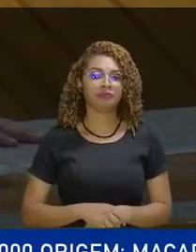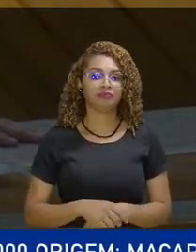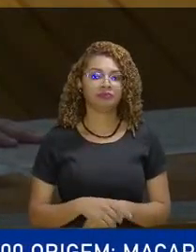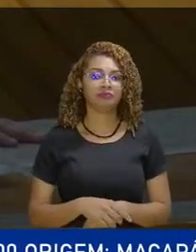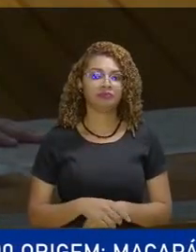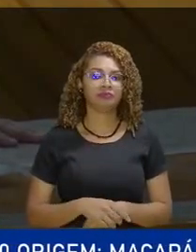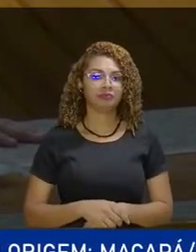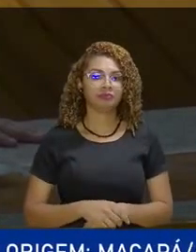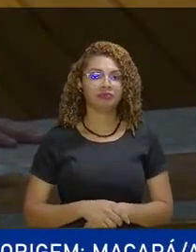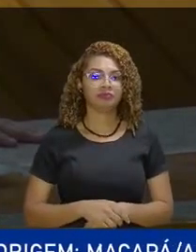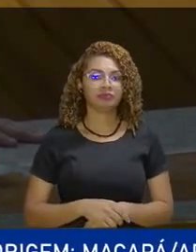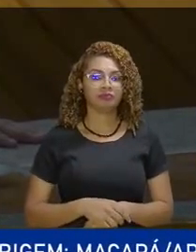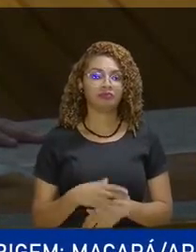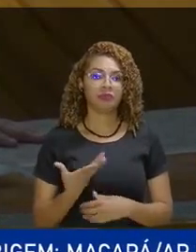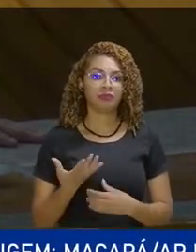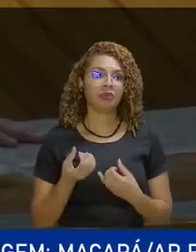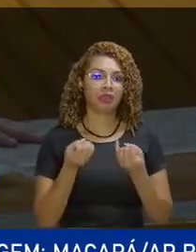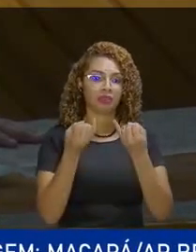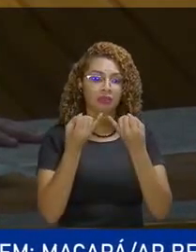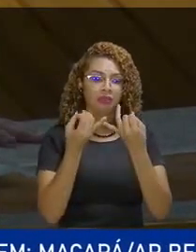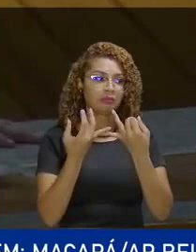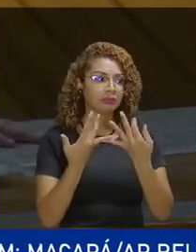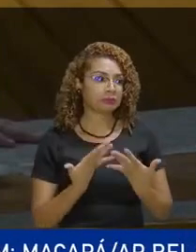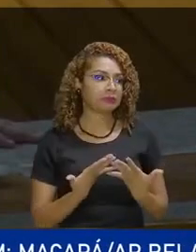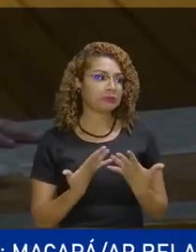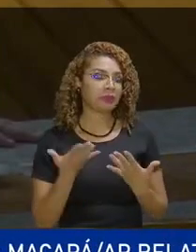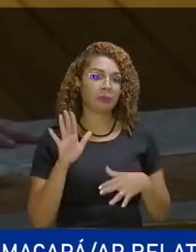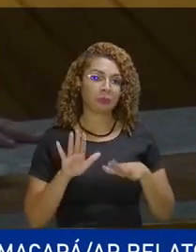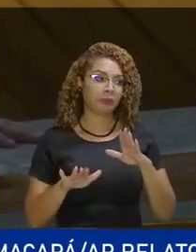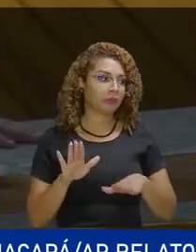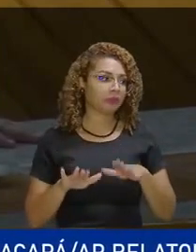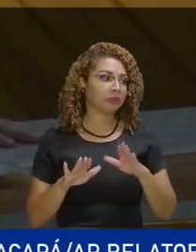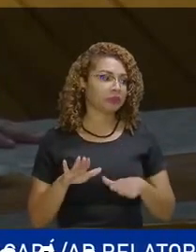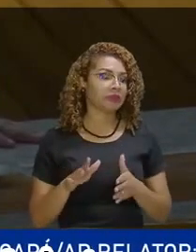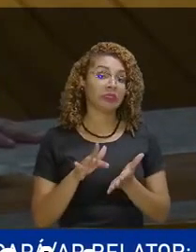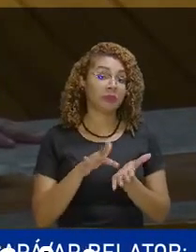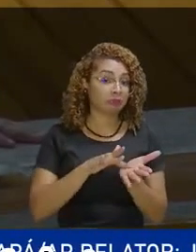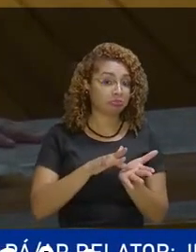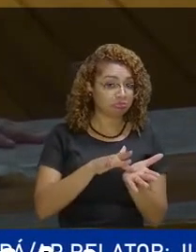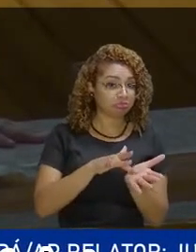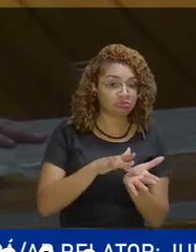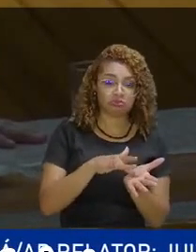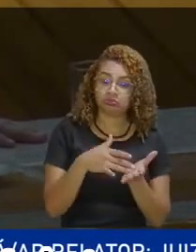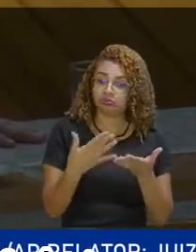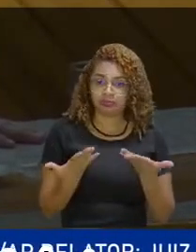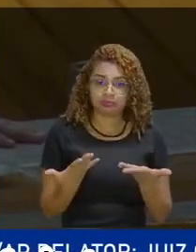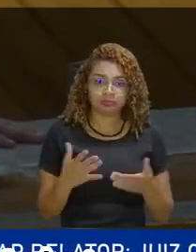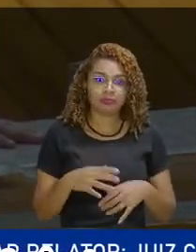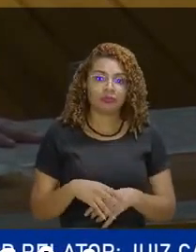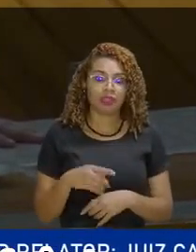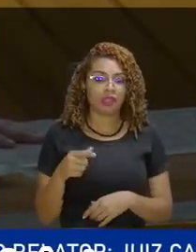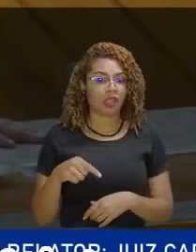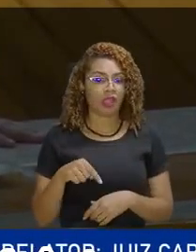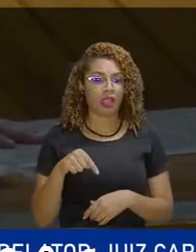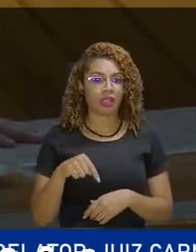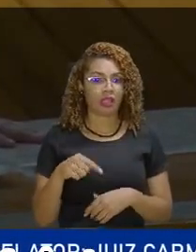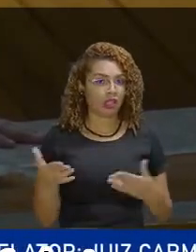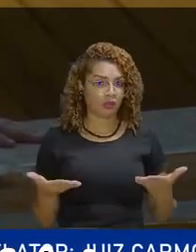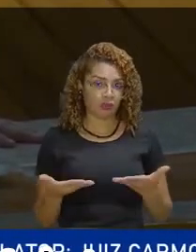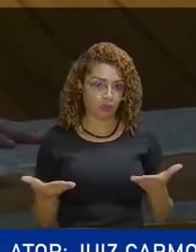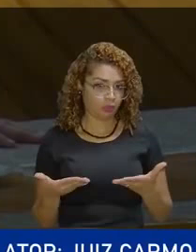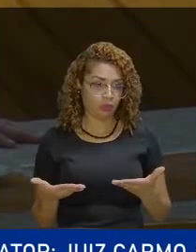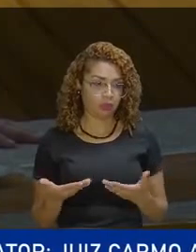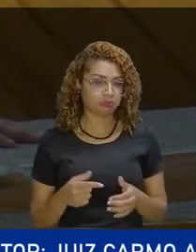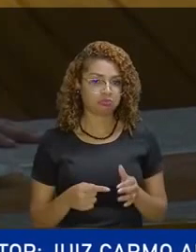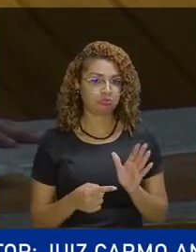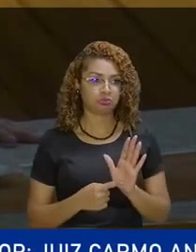Não. É uma cogitação, não é uma tese que poderia ser possível, mas que aqui não se fez sequer